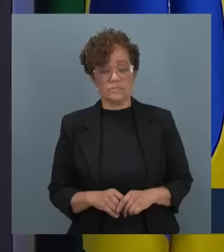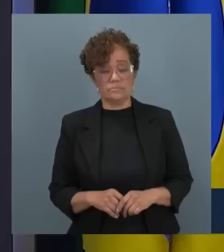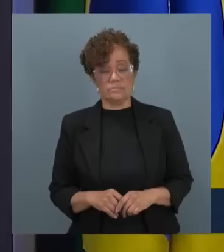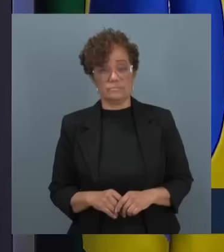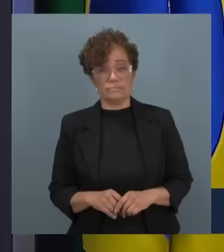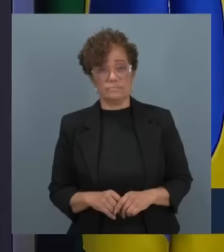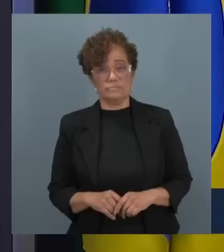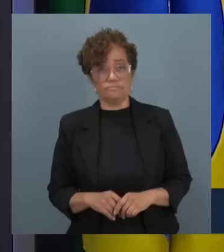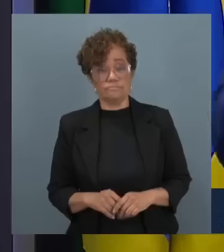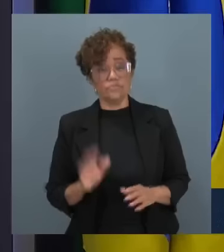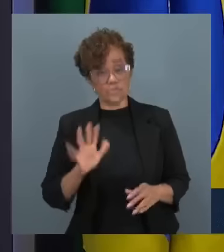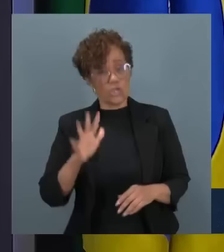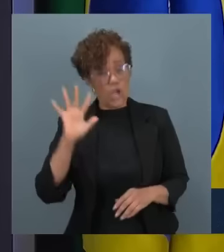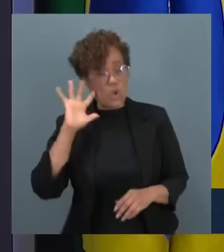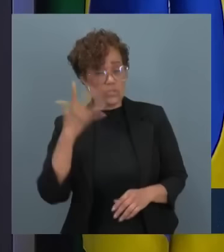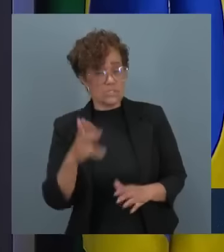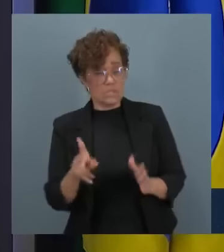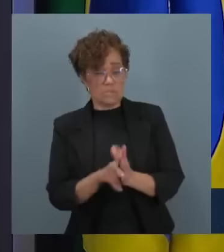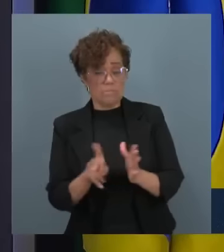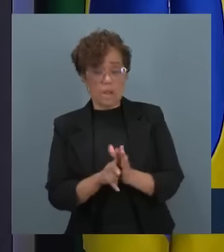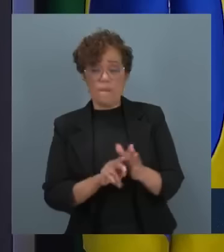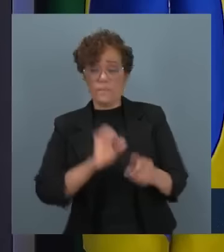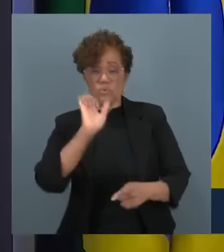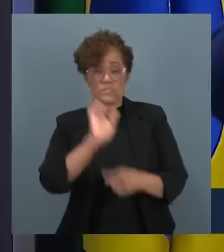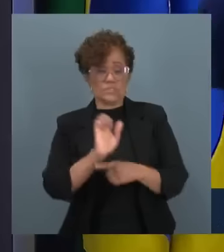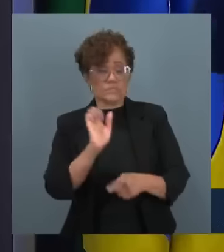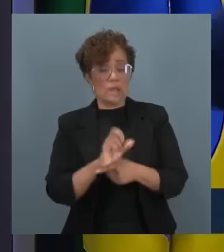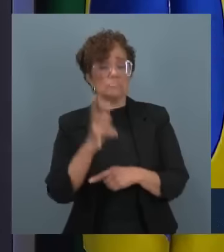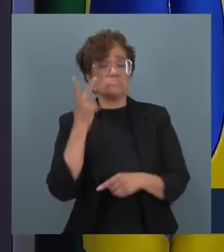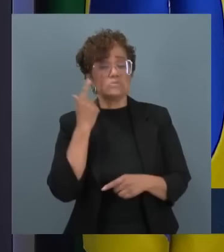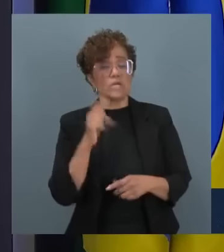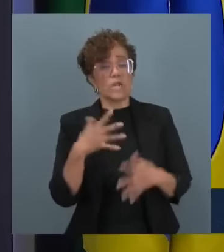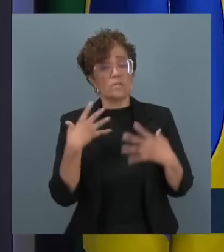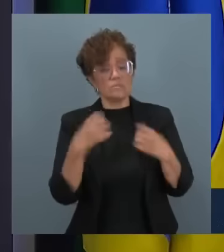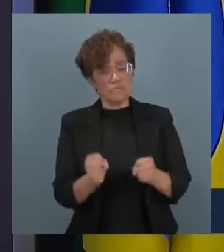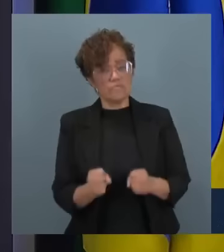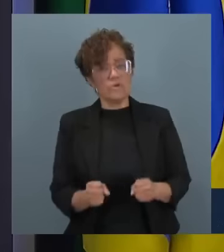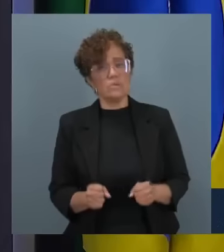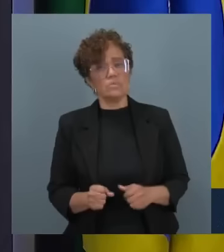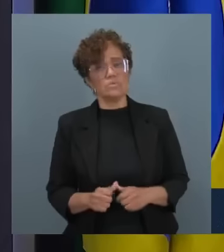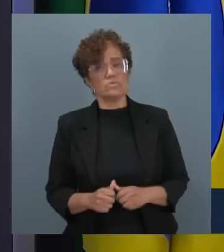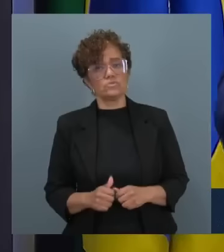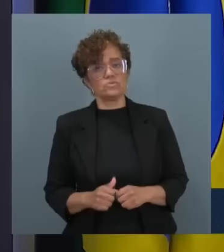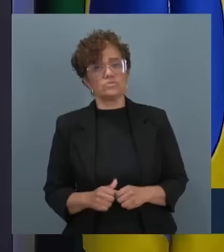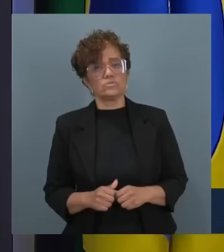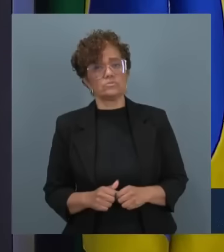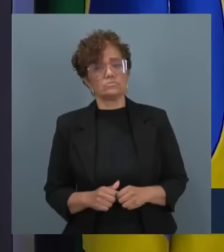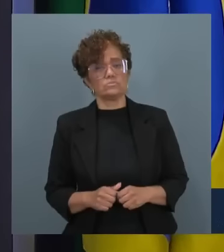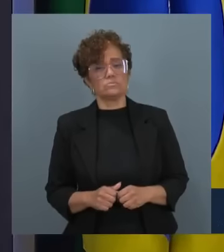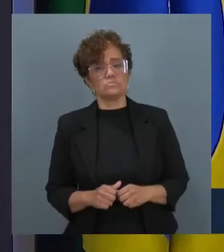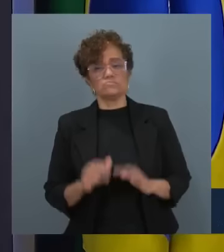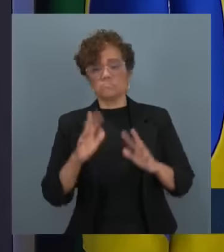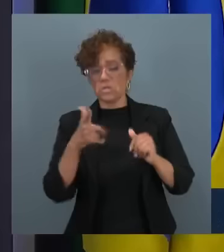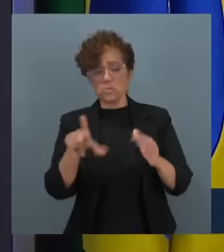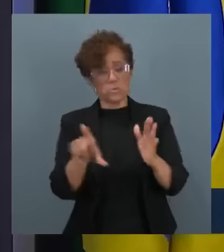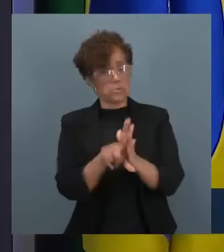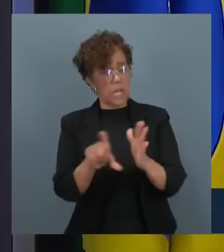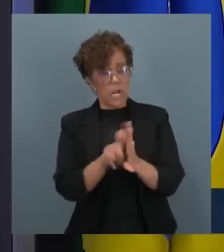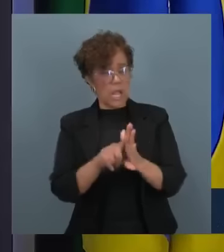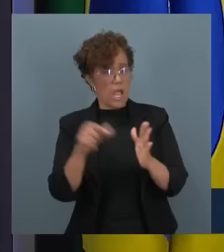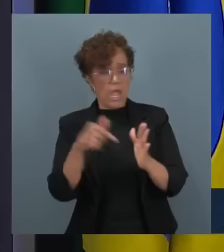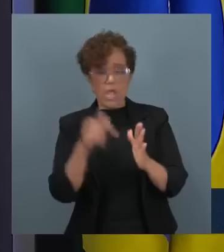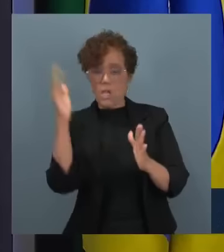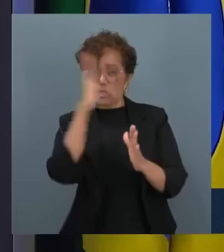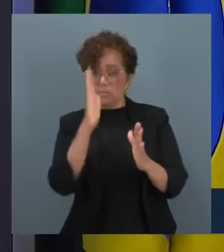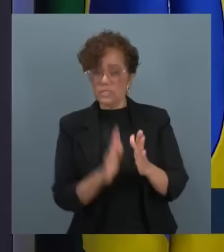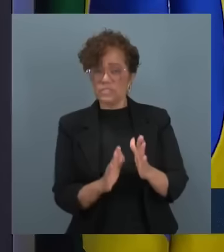enquadra. E é o que está acontecendo no estado do Ceará. Nós vamos acionar. Está tudo na lei do Brasil. Agora